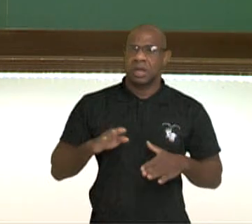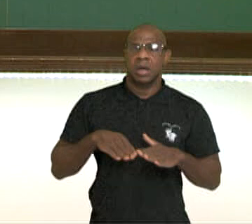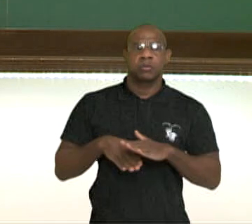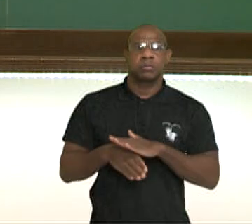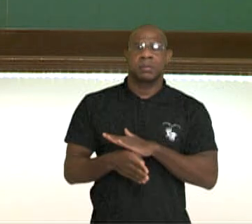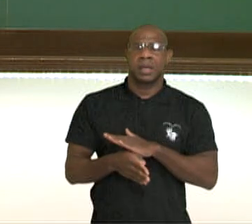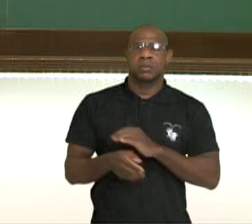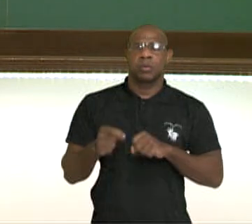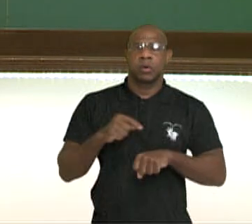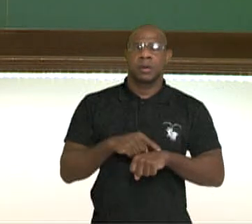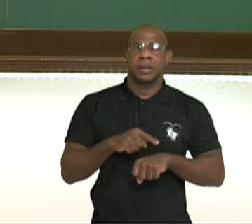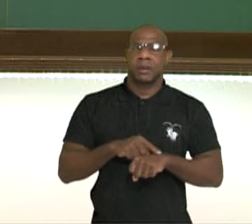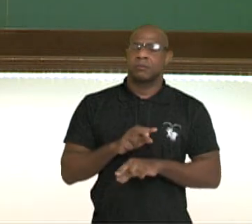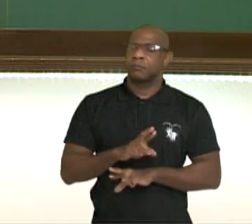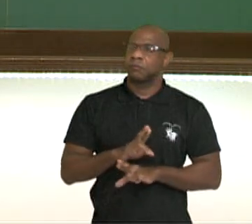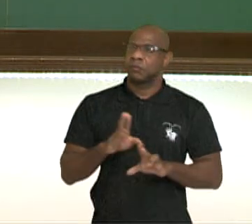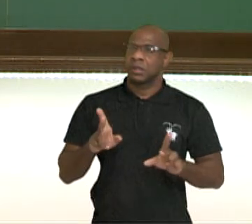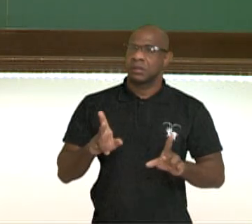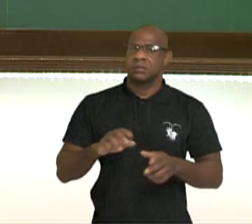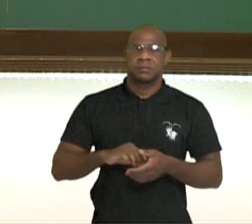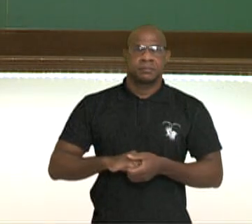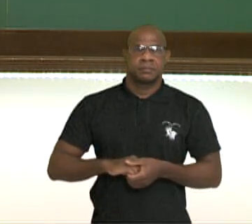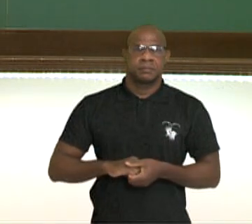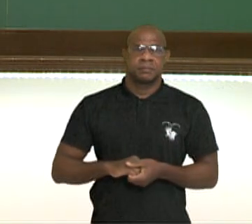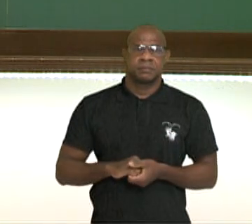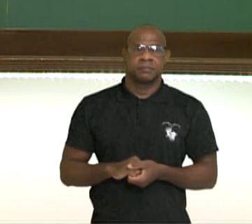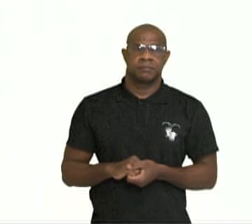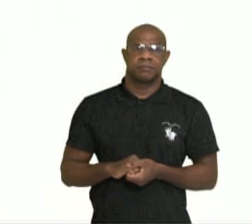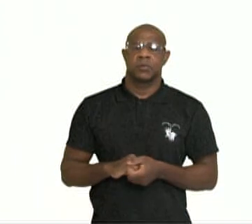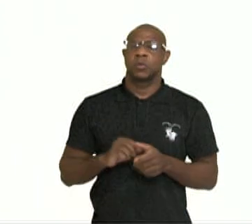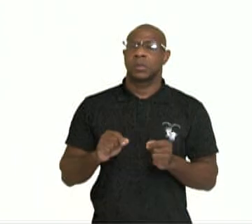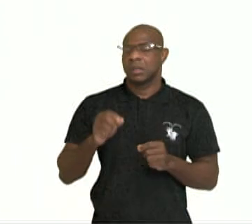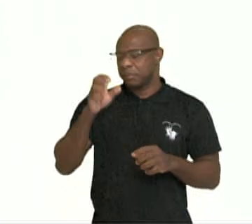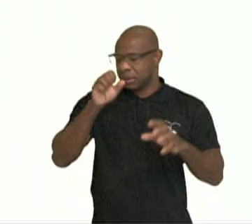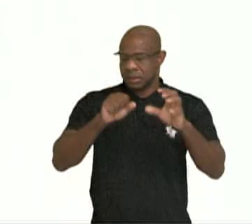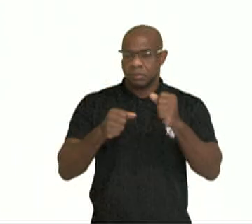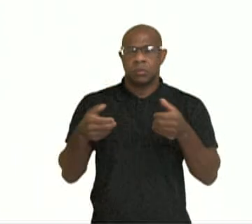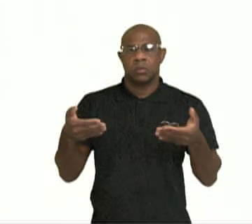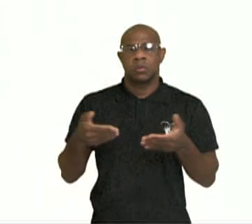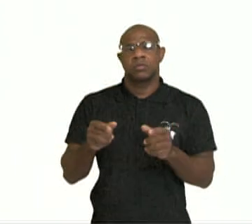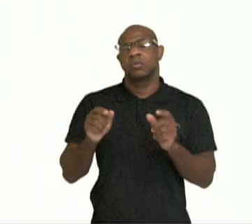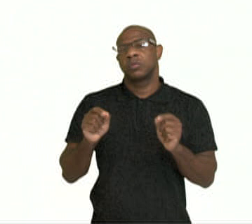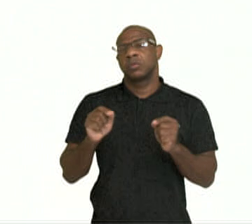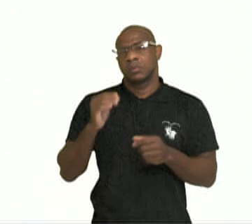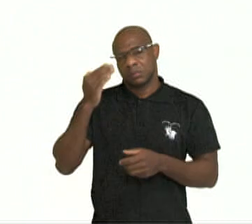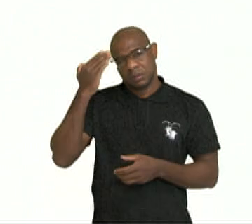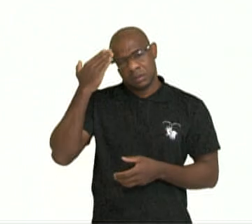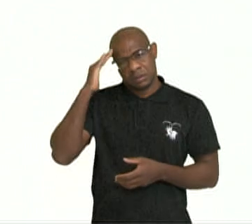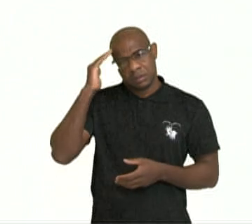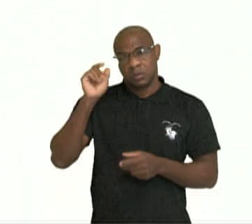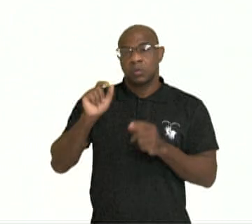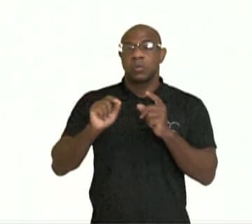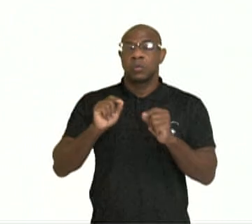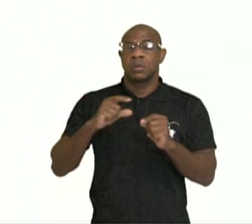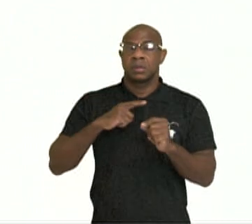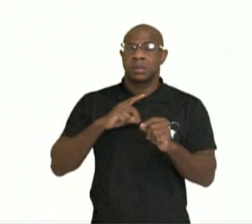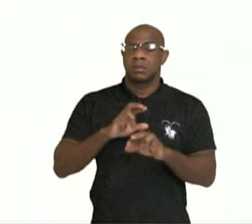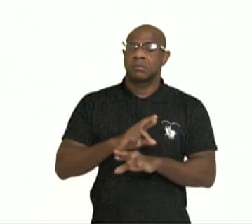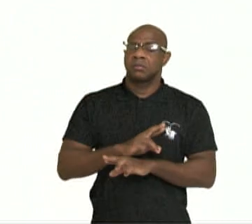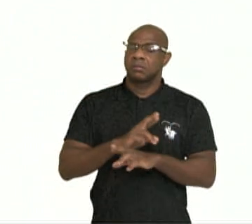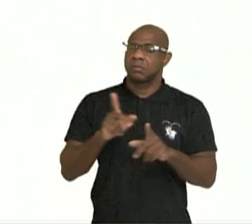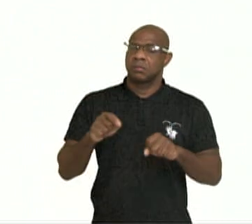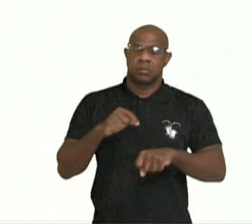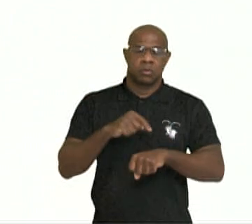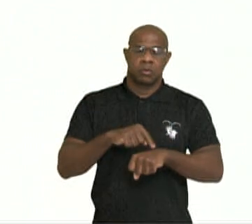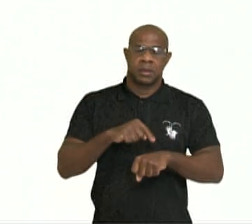horário anterior. O que aprendemos? Ó, compreender que existem diferentes